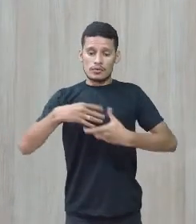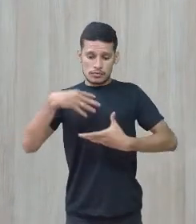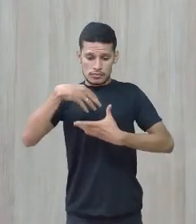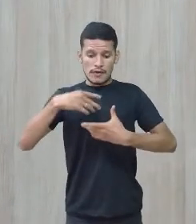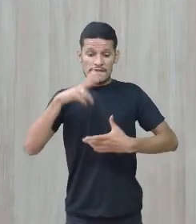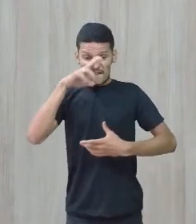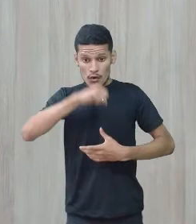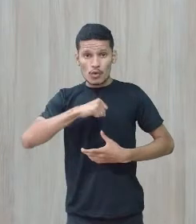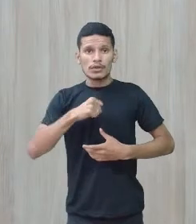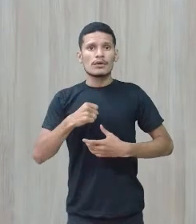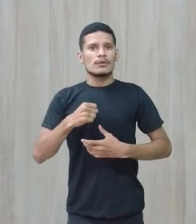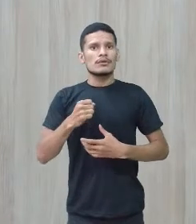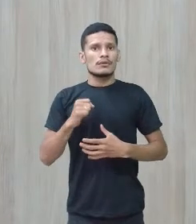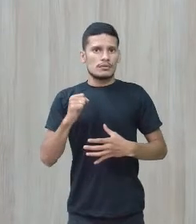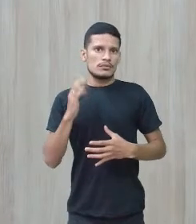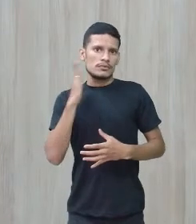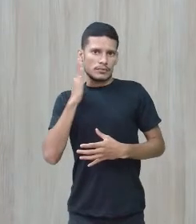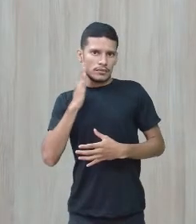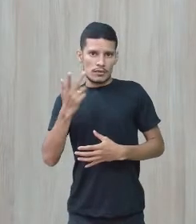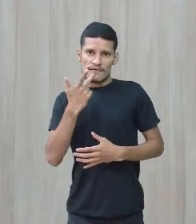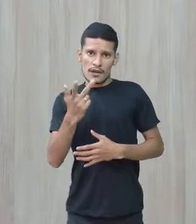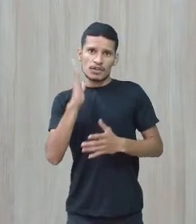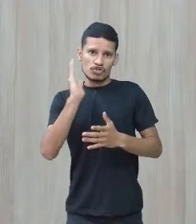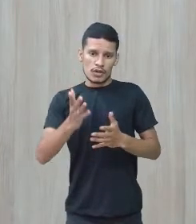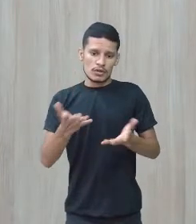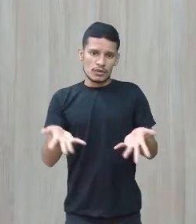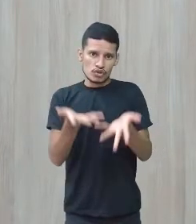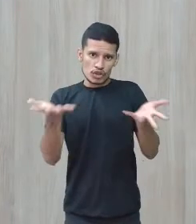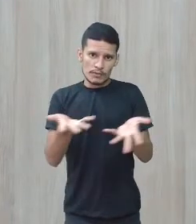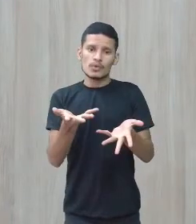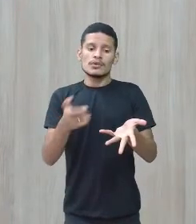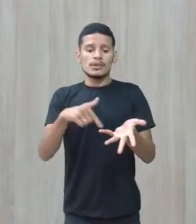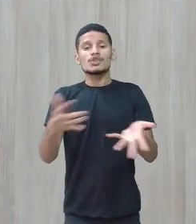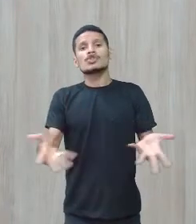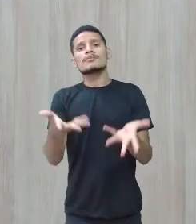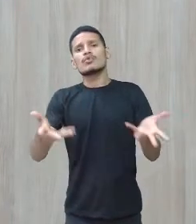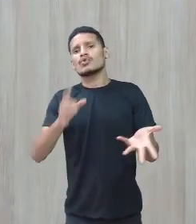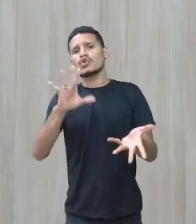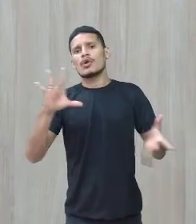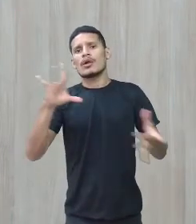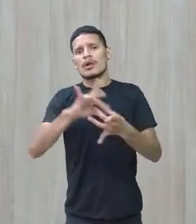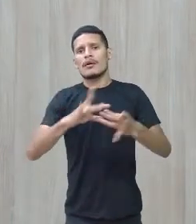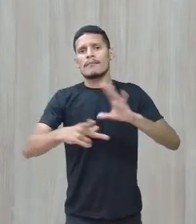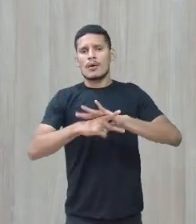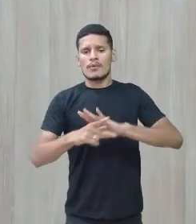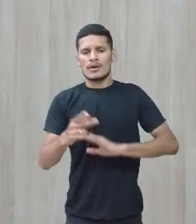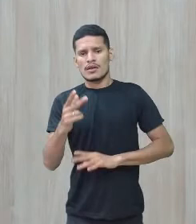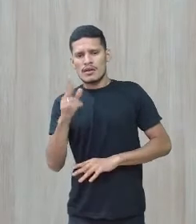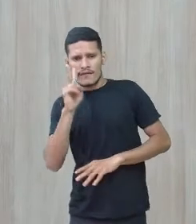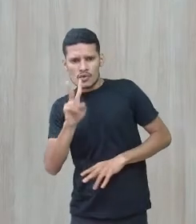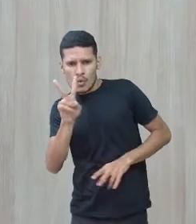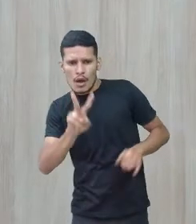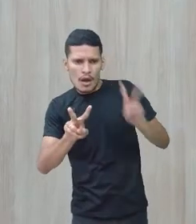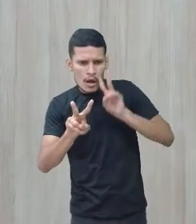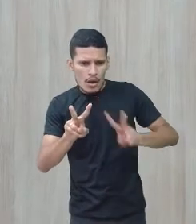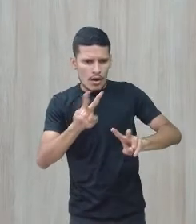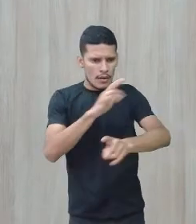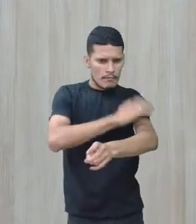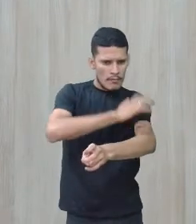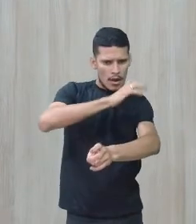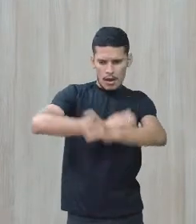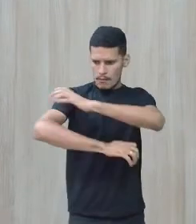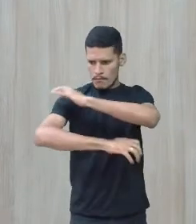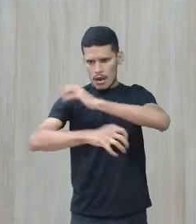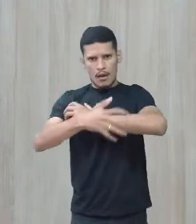rendimento. Lembra que eu falei quase agora sobre estímulos? Então, esse estímulo não está só ligado à estética, ao crescimento da massa,